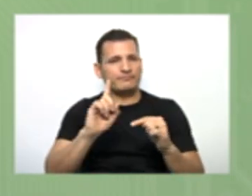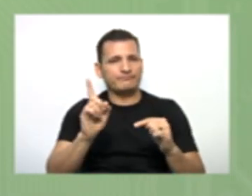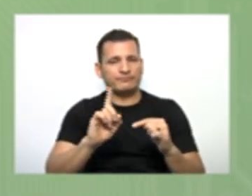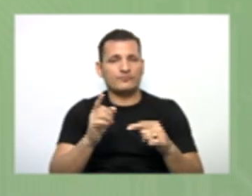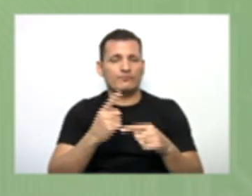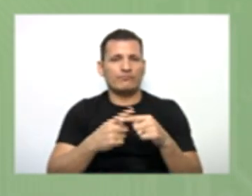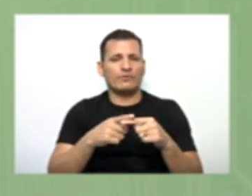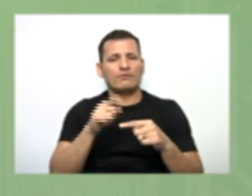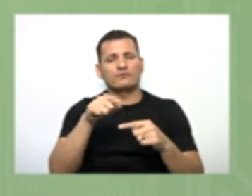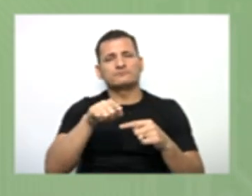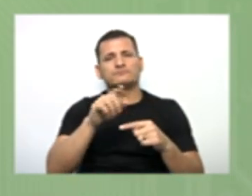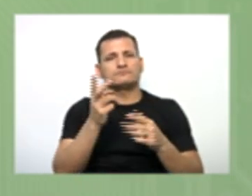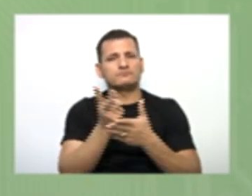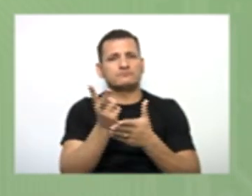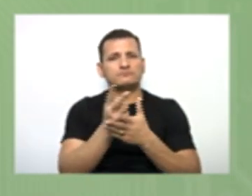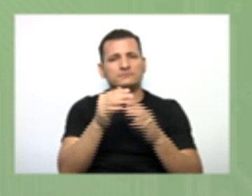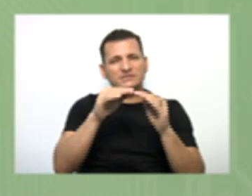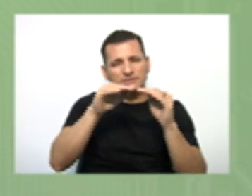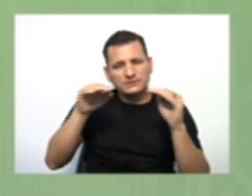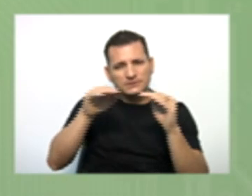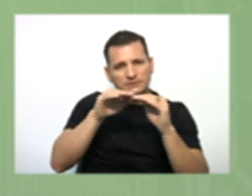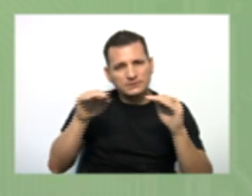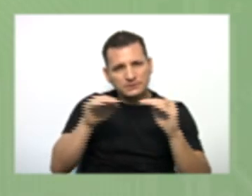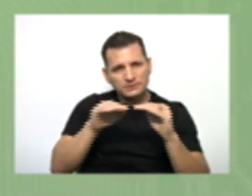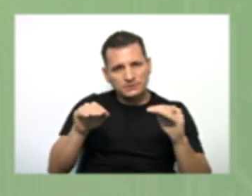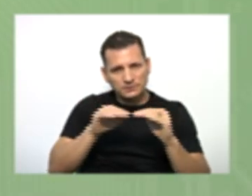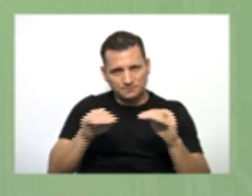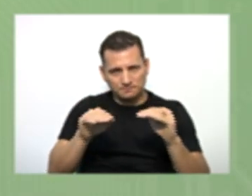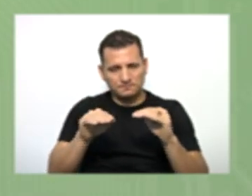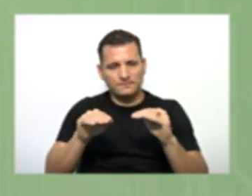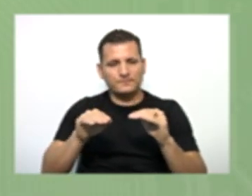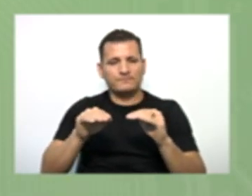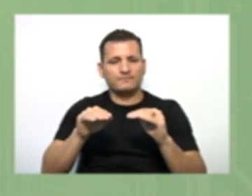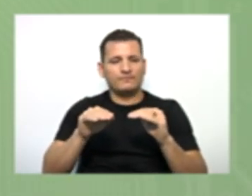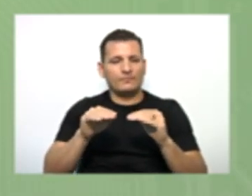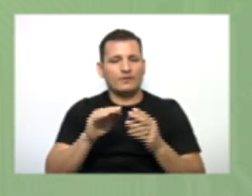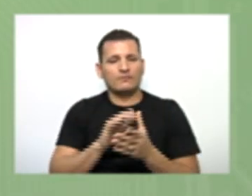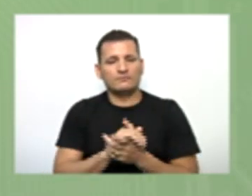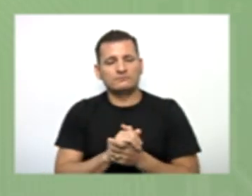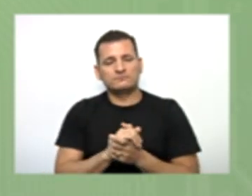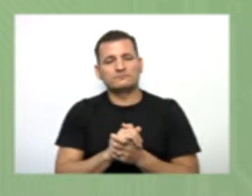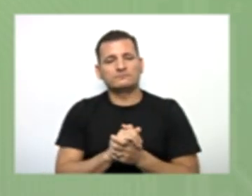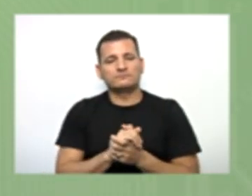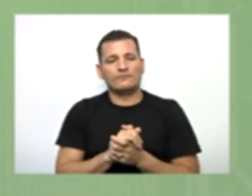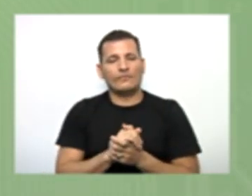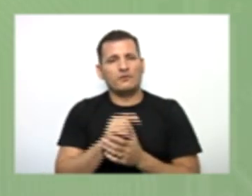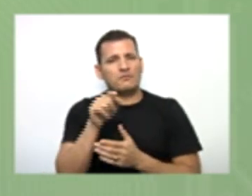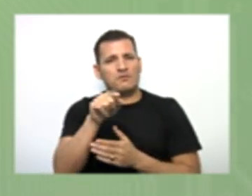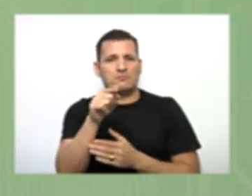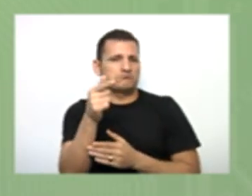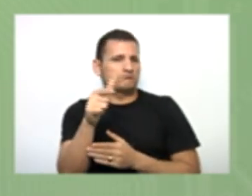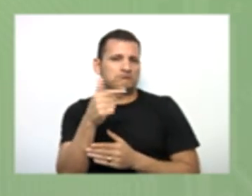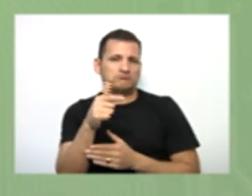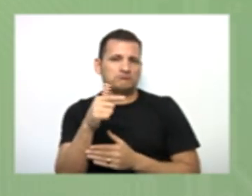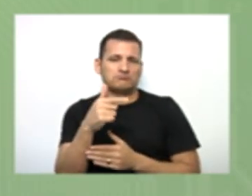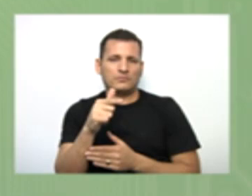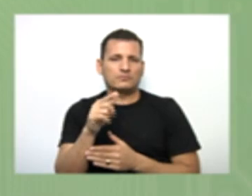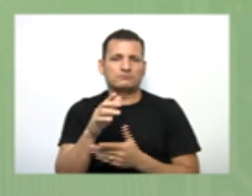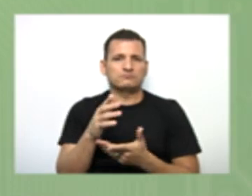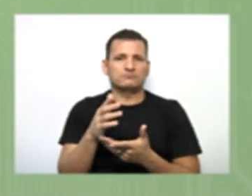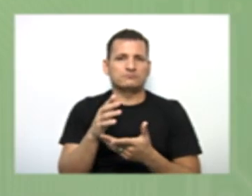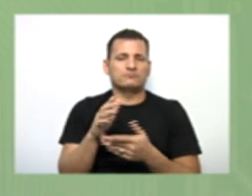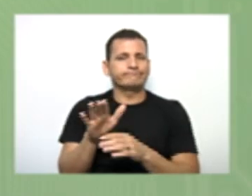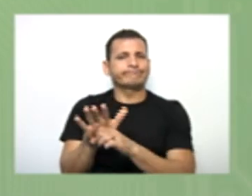justamente por aparecerem na mesma linha que as outras tags, caso seja possível. Então ela não ocupa, mesmo